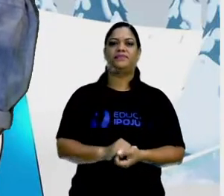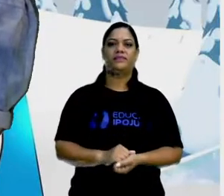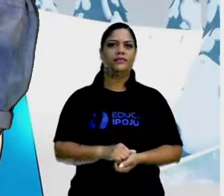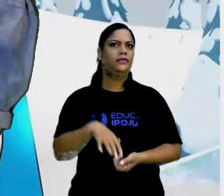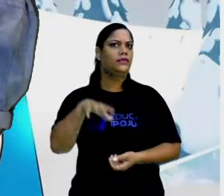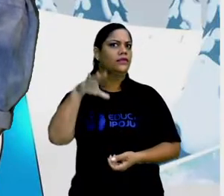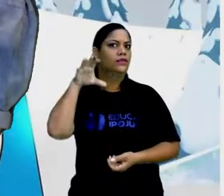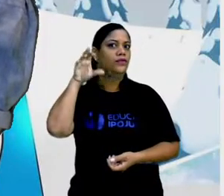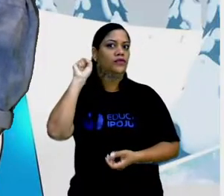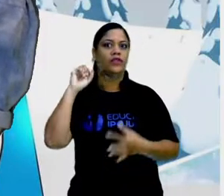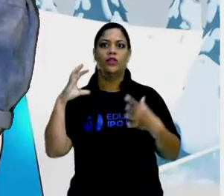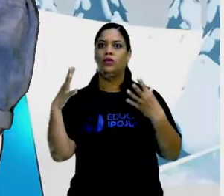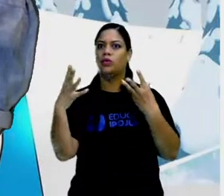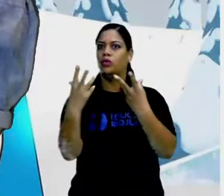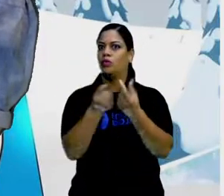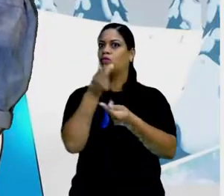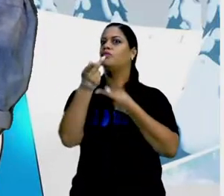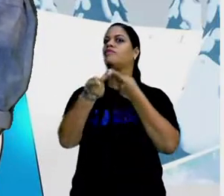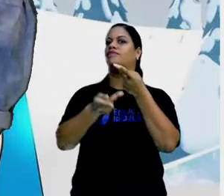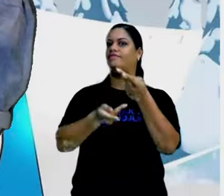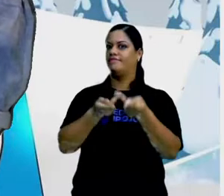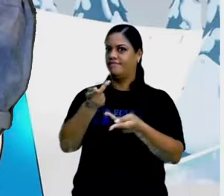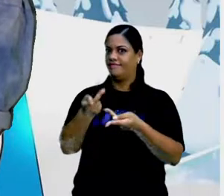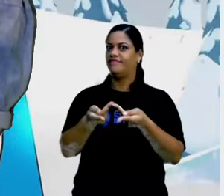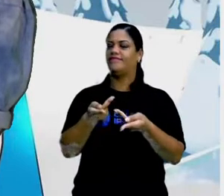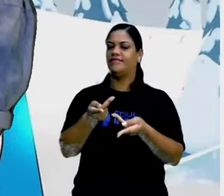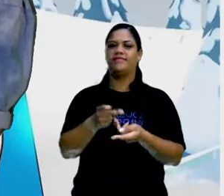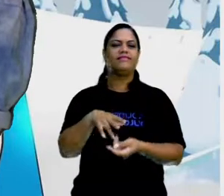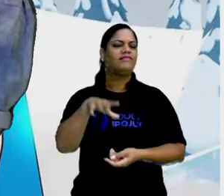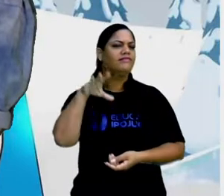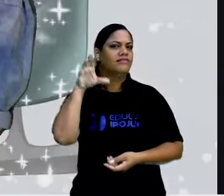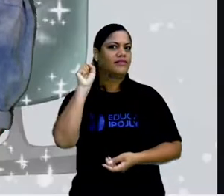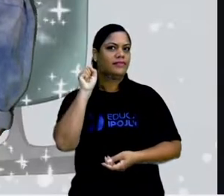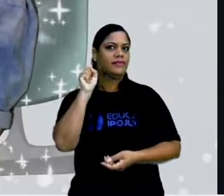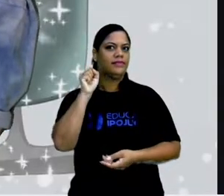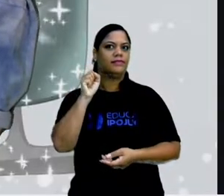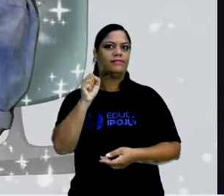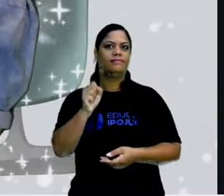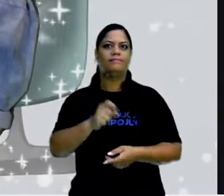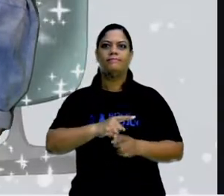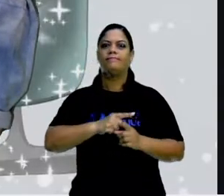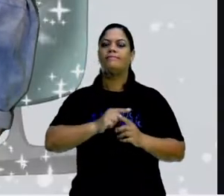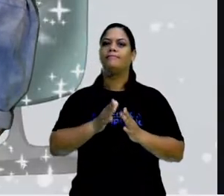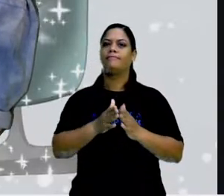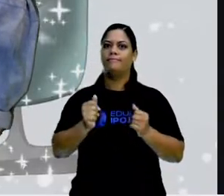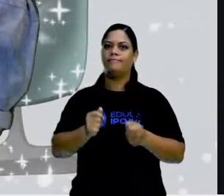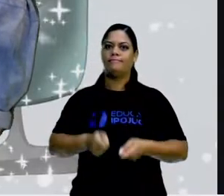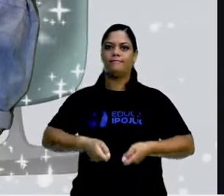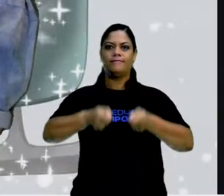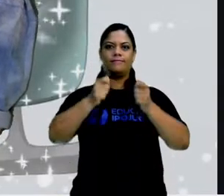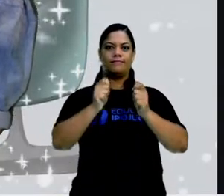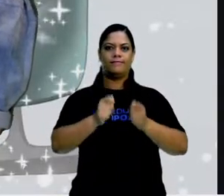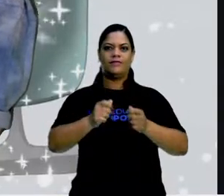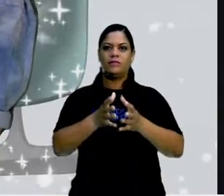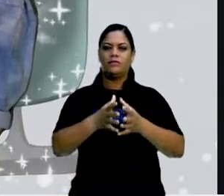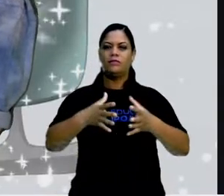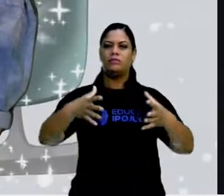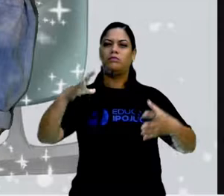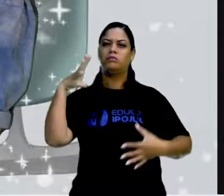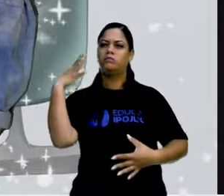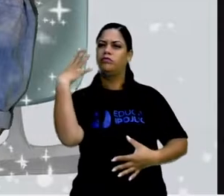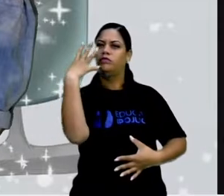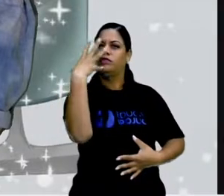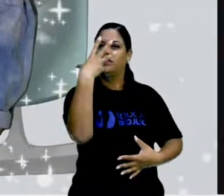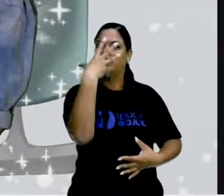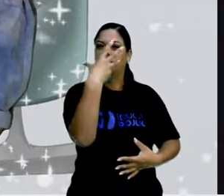ela ouvia tudo que falava dela. E ela mandou um trenó bem bonito